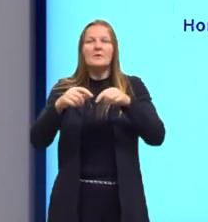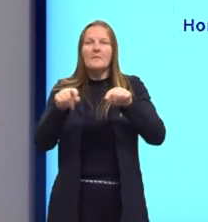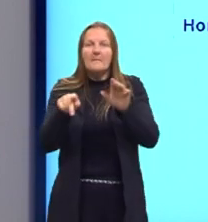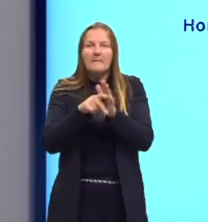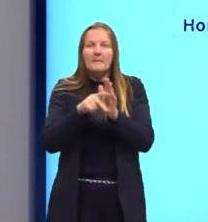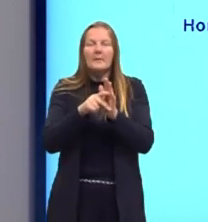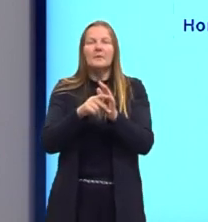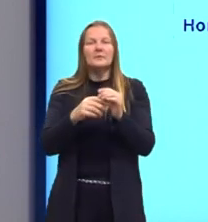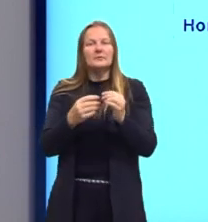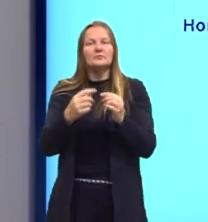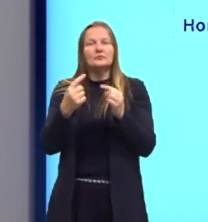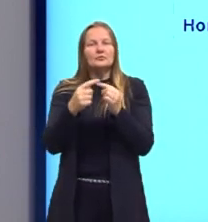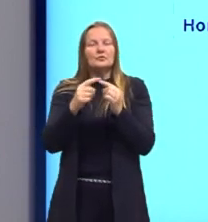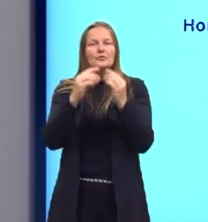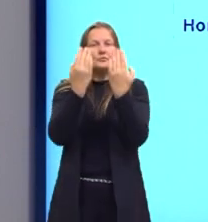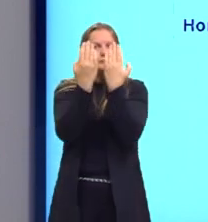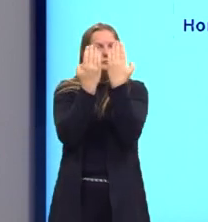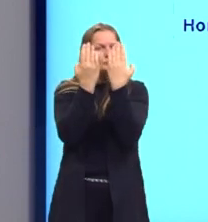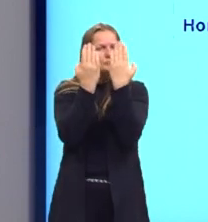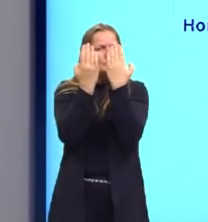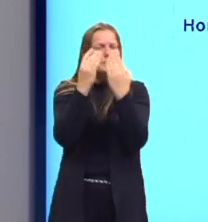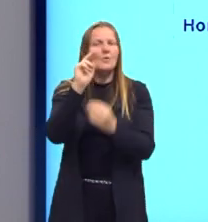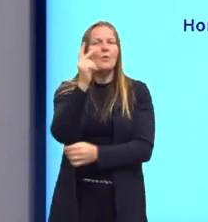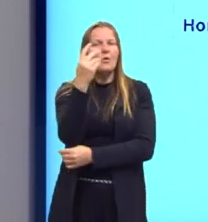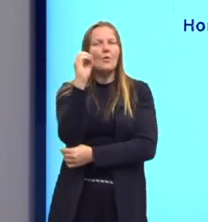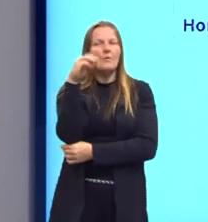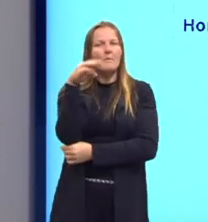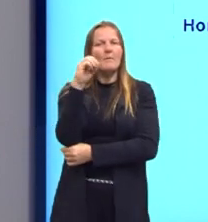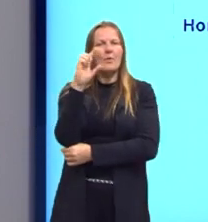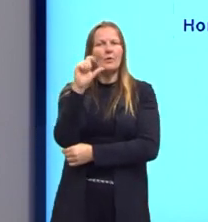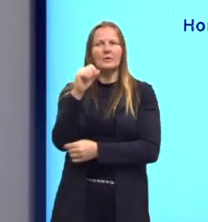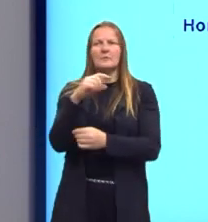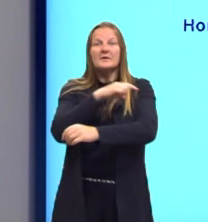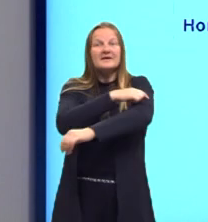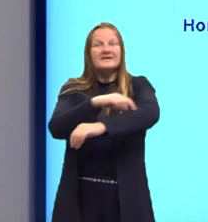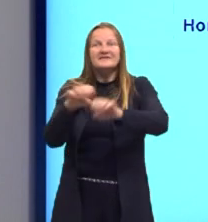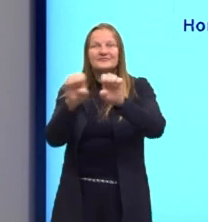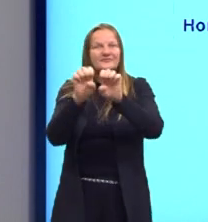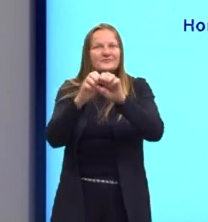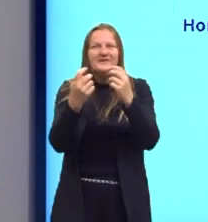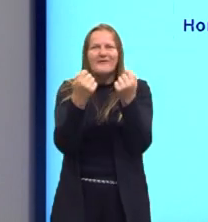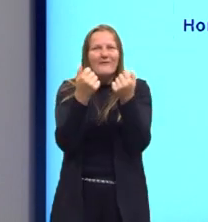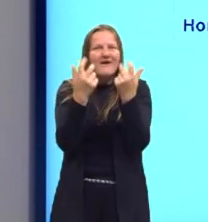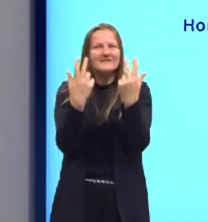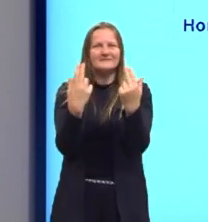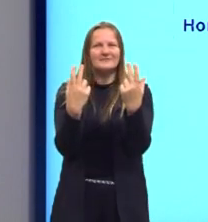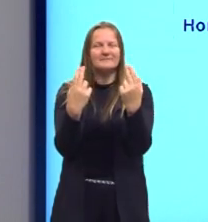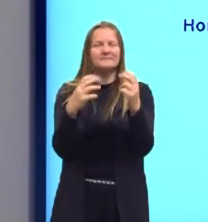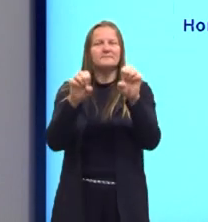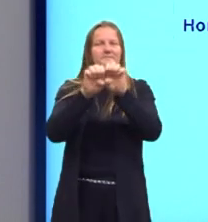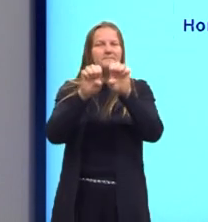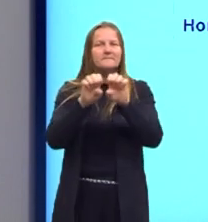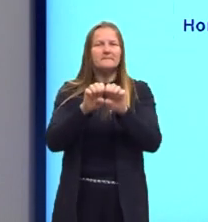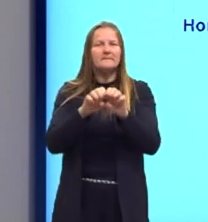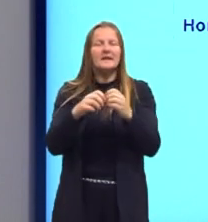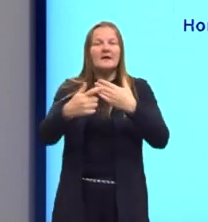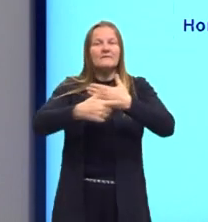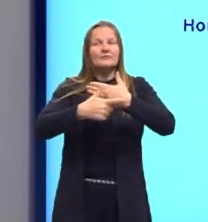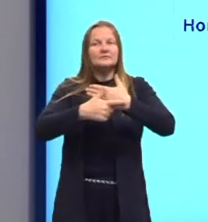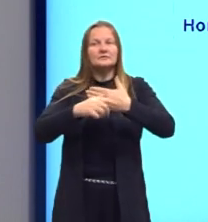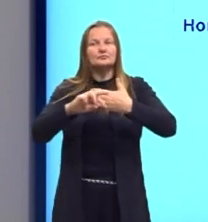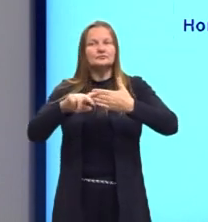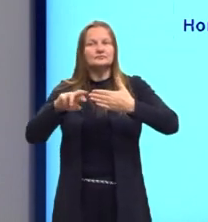pode ser chamado de homólogas estruturas homólogas e nesse caso aqui gente não é a mesma